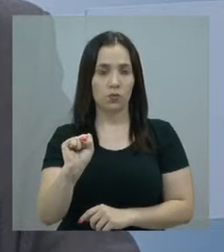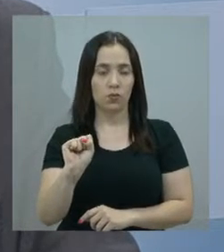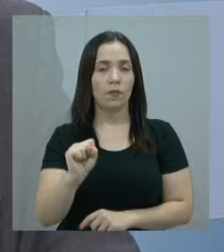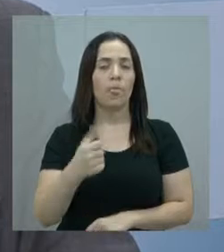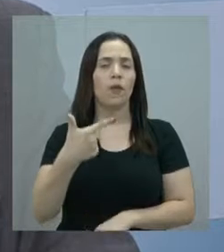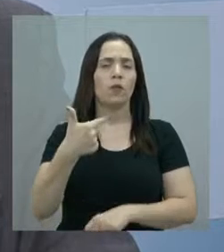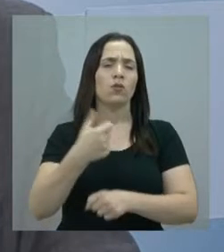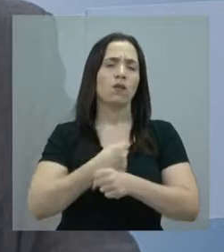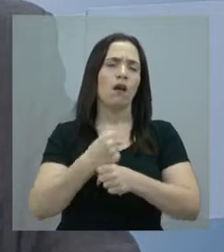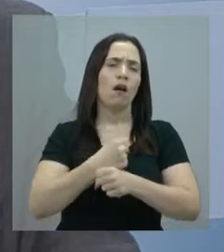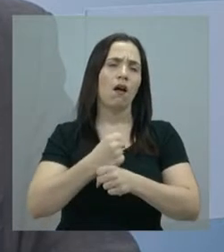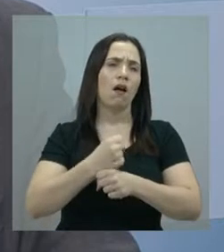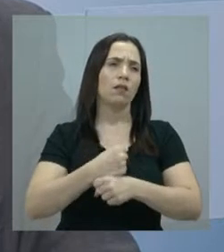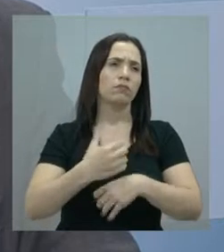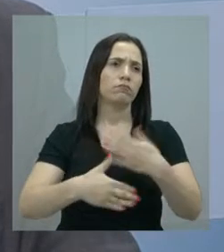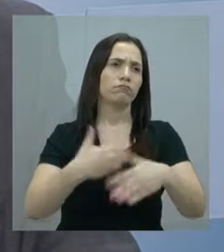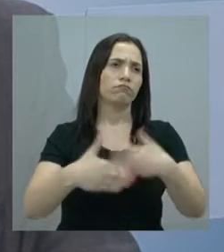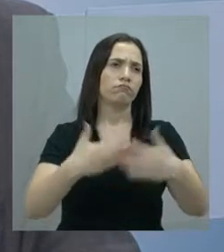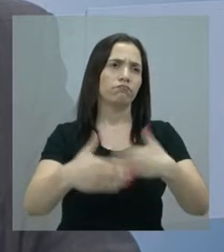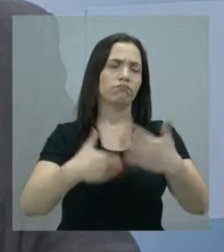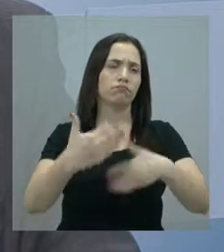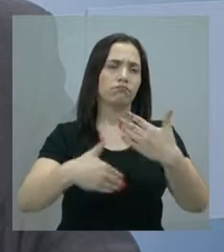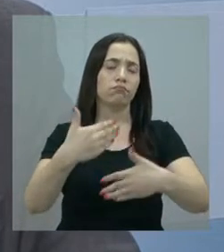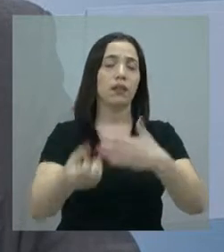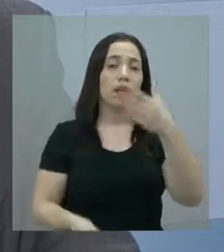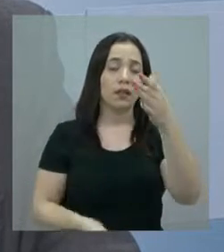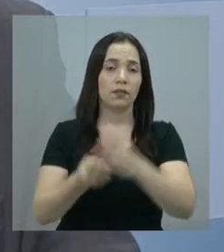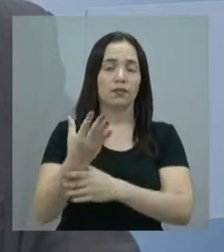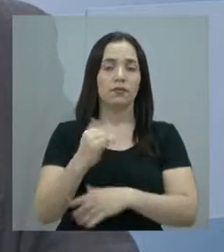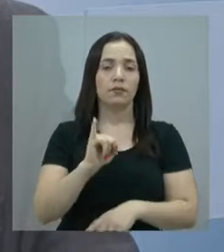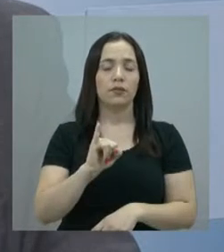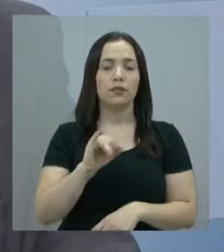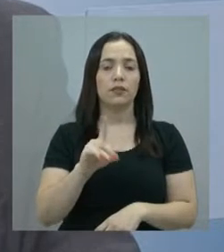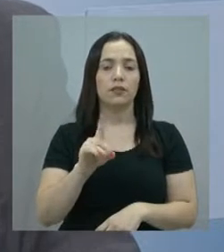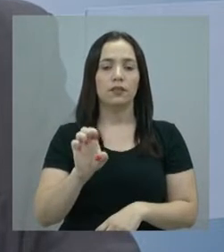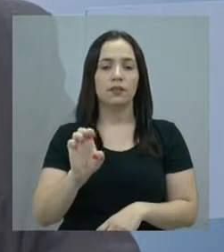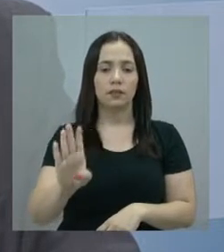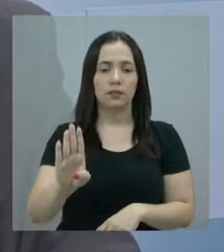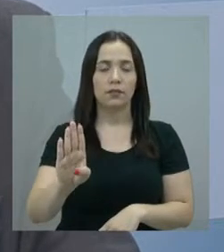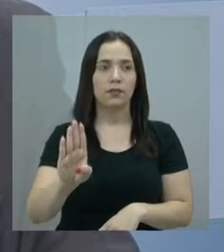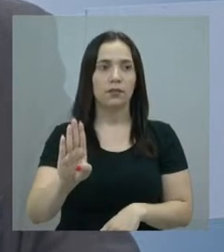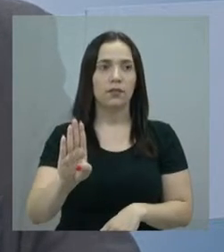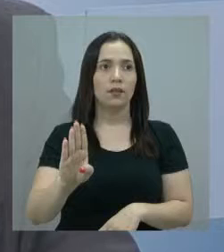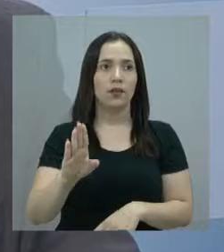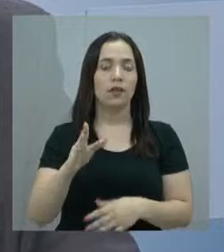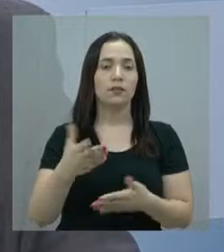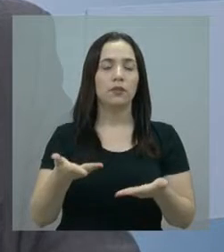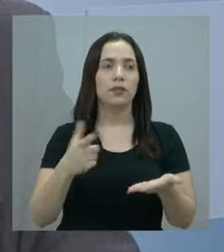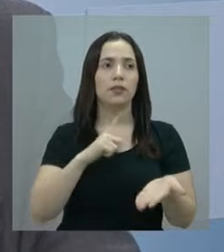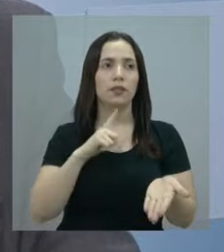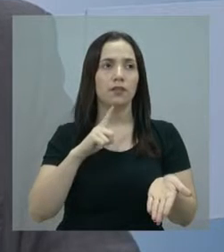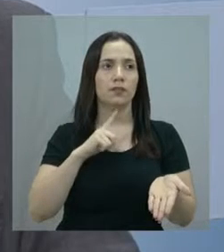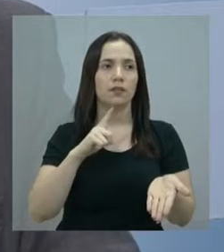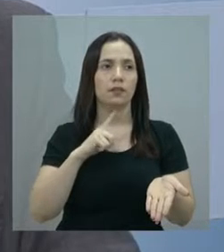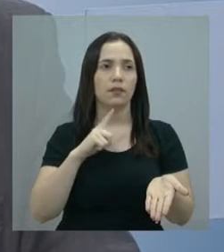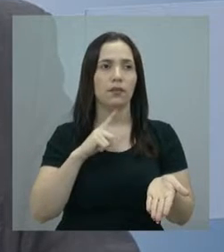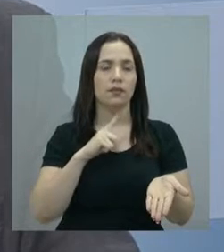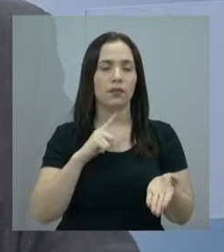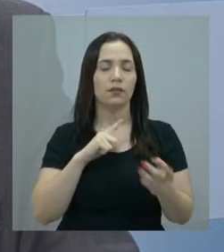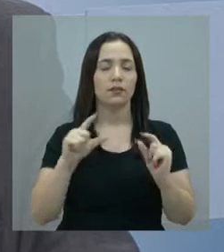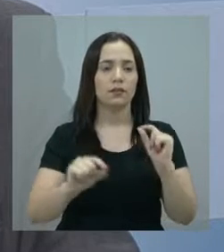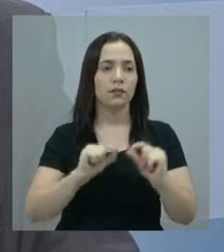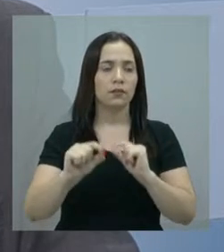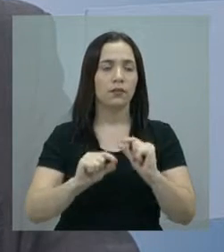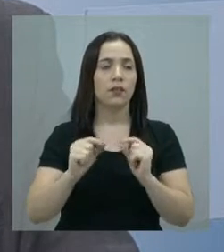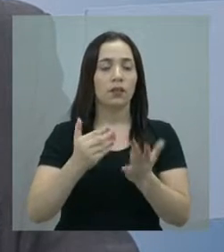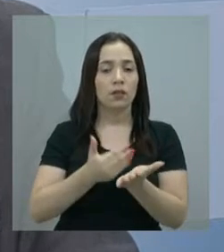anos depois da implantação do IDEB, e ele acontece, como eu já citei, em anos ímpares, né? E a partir